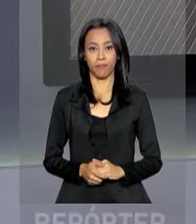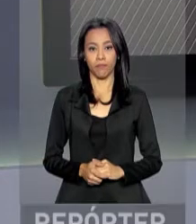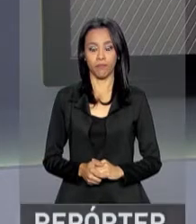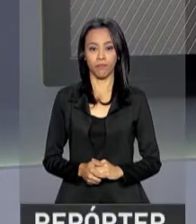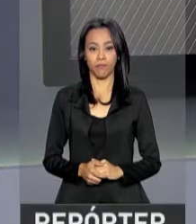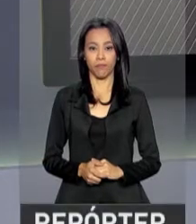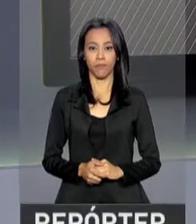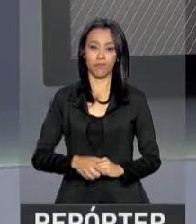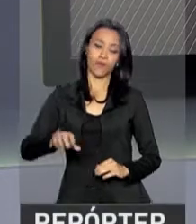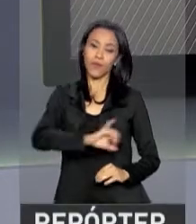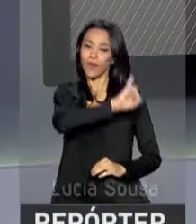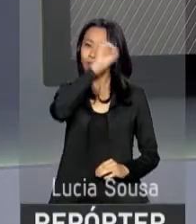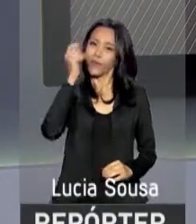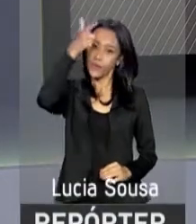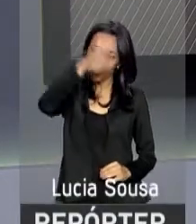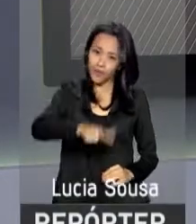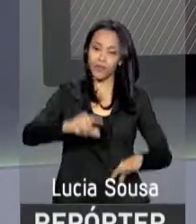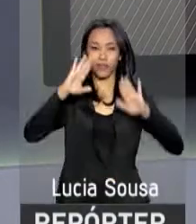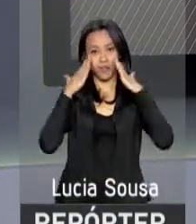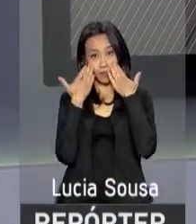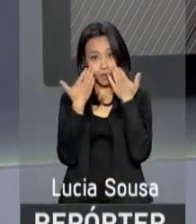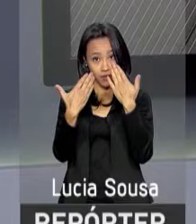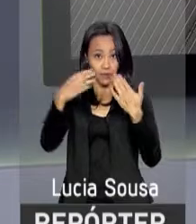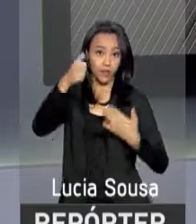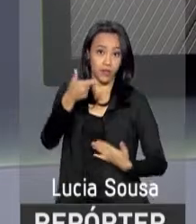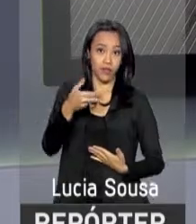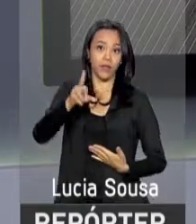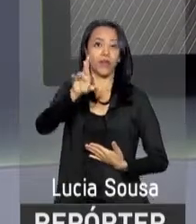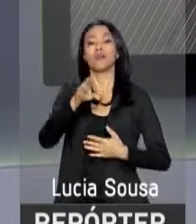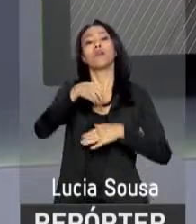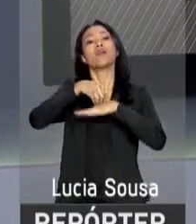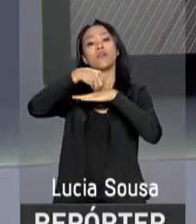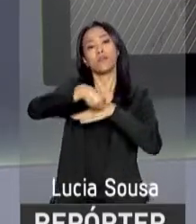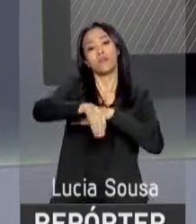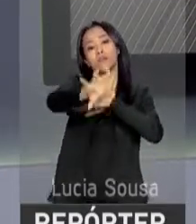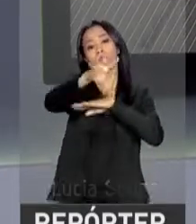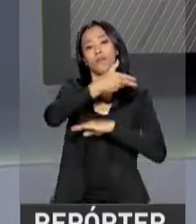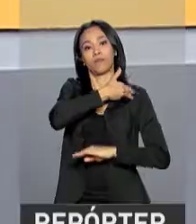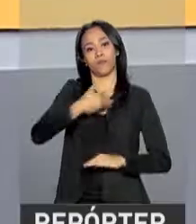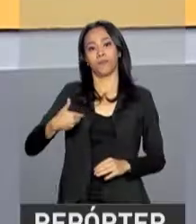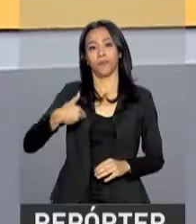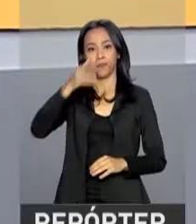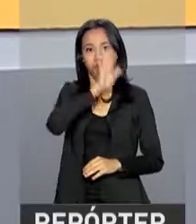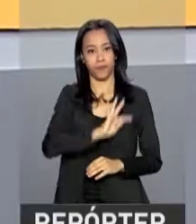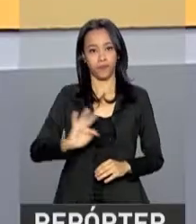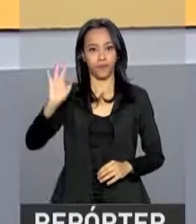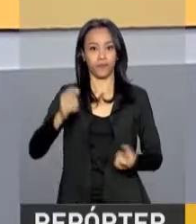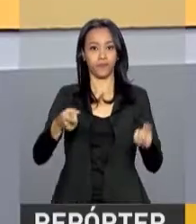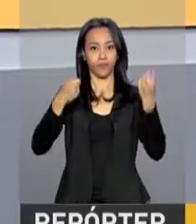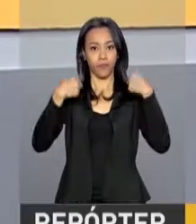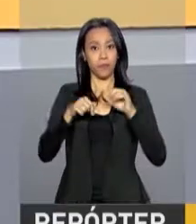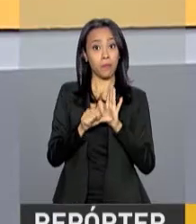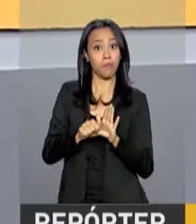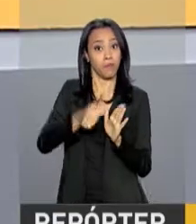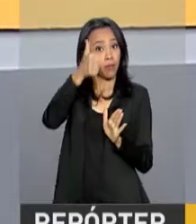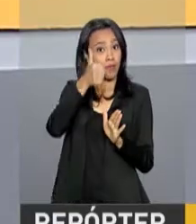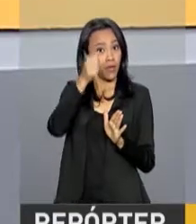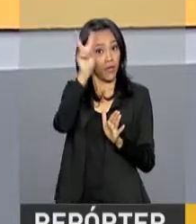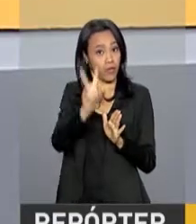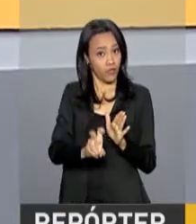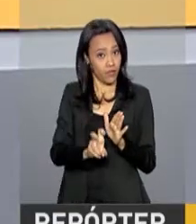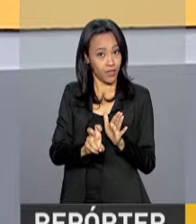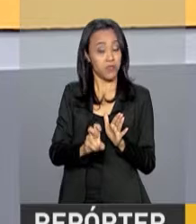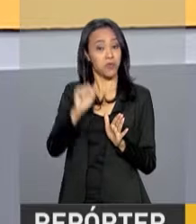o la de volta com o repórter nbr as notícias do governo federal pela primeira vez o brasil